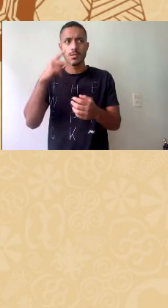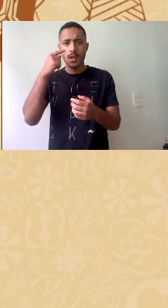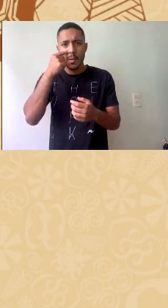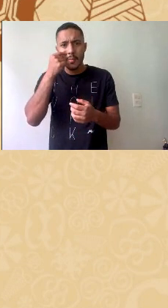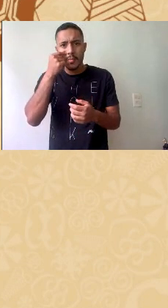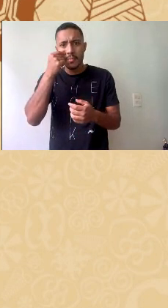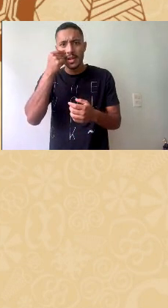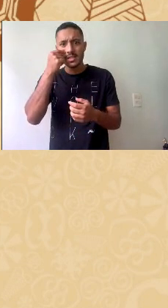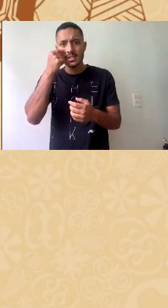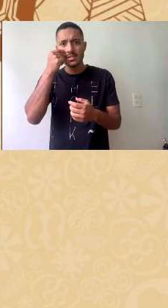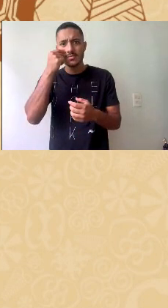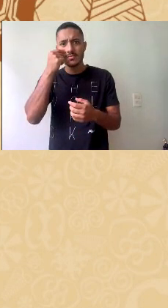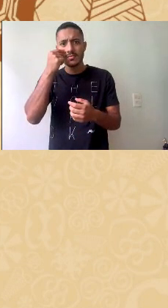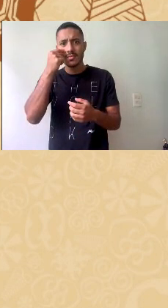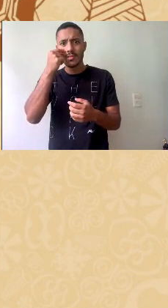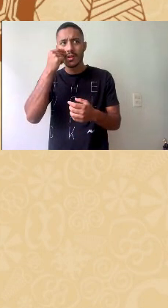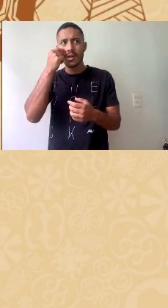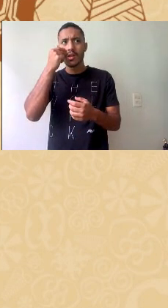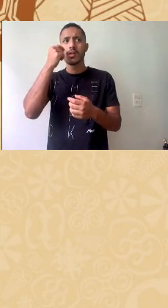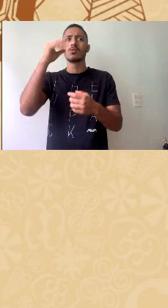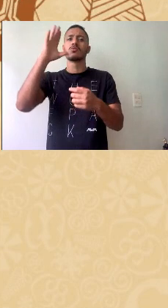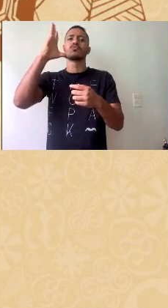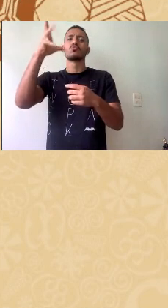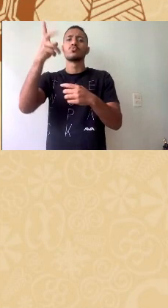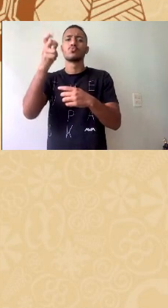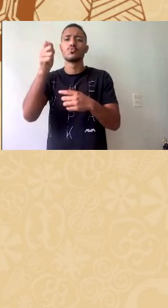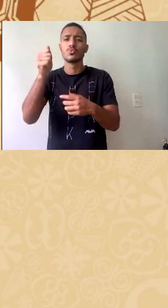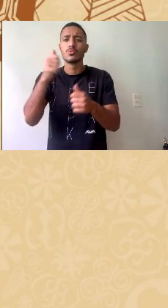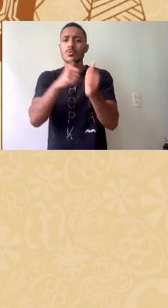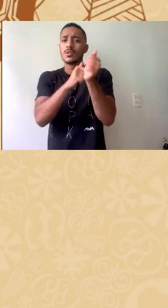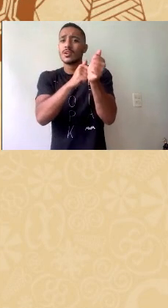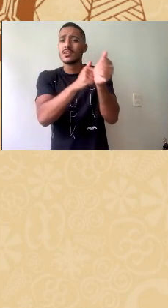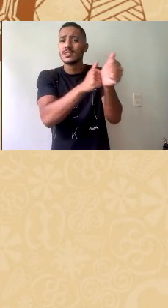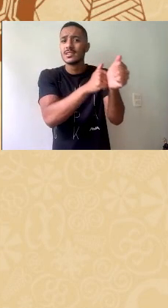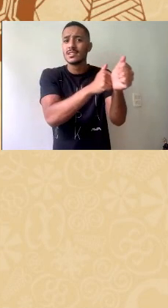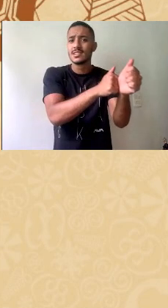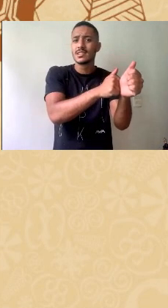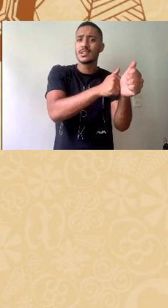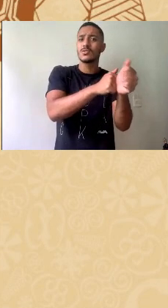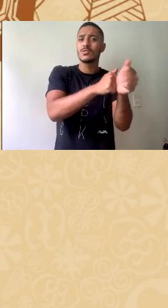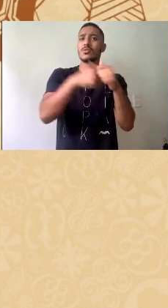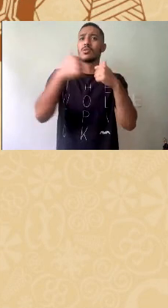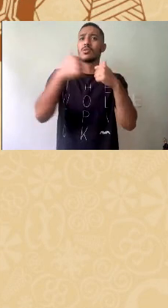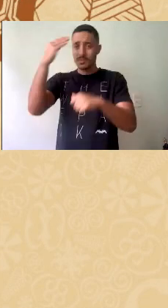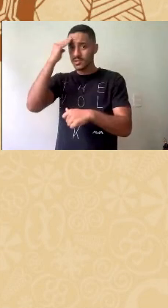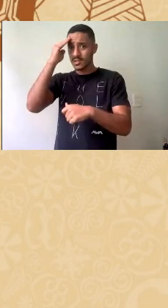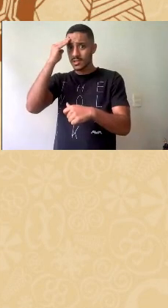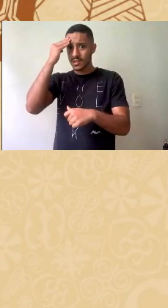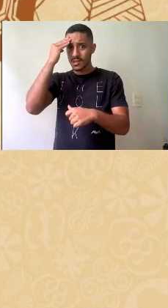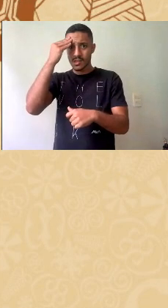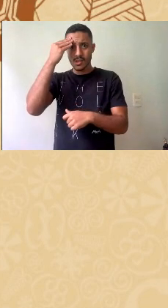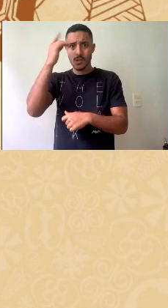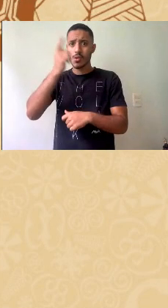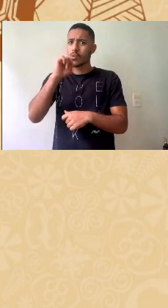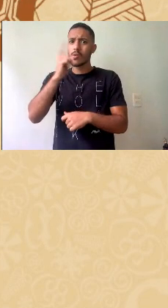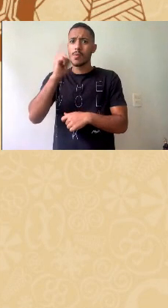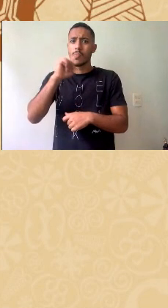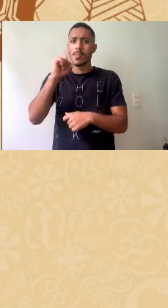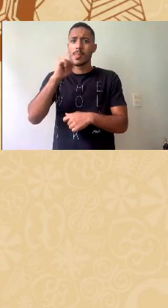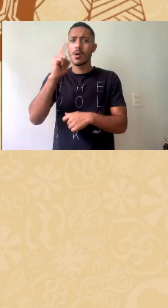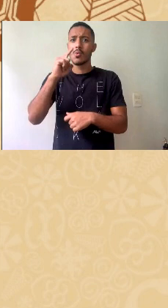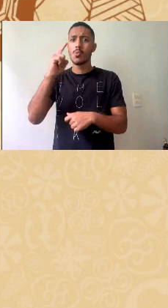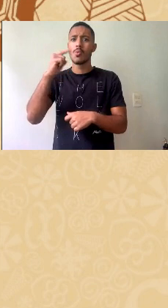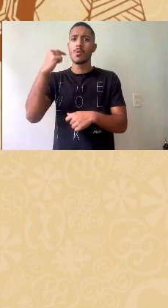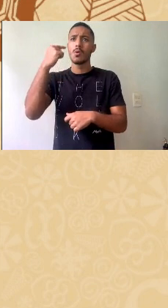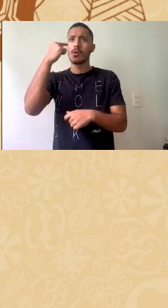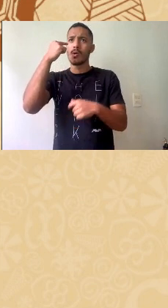vocês, a gente seguir, fazer um debate, fazer uma série de coisas para a gente. É isso que a gente precisa entender e incorporar. Não do ponto de vista racional,